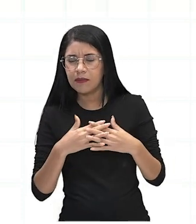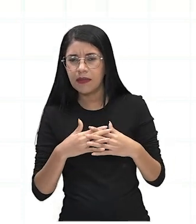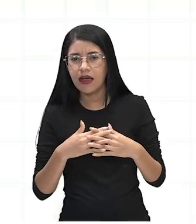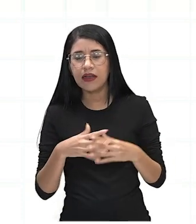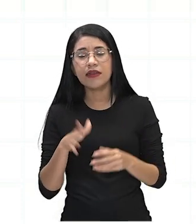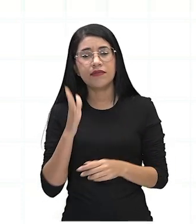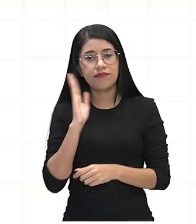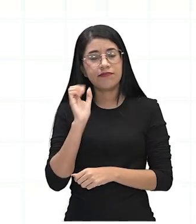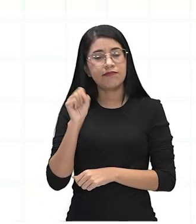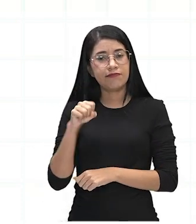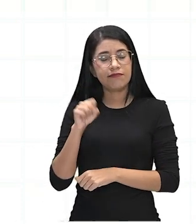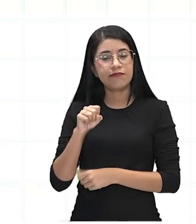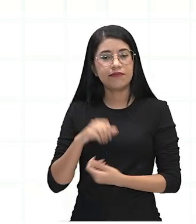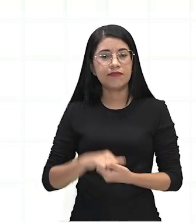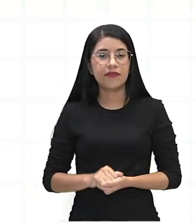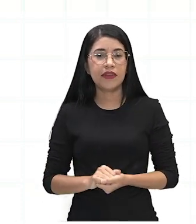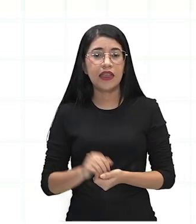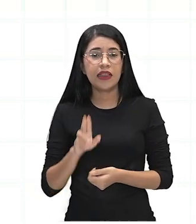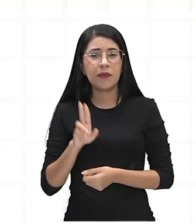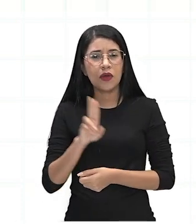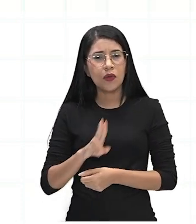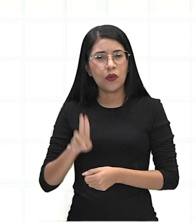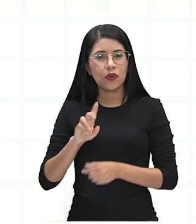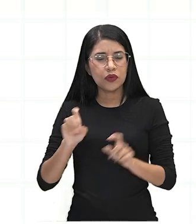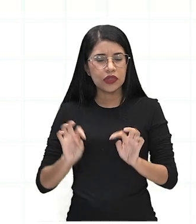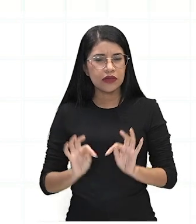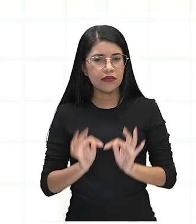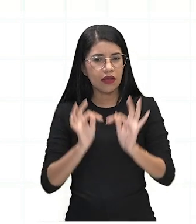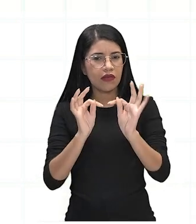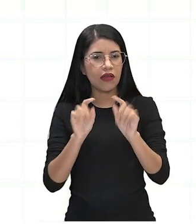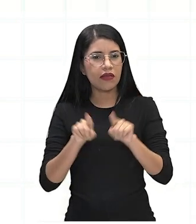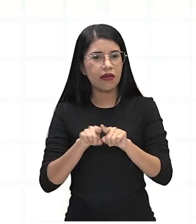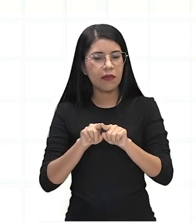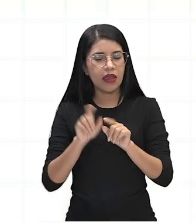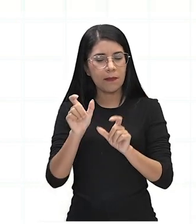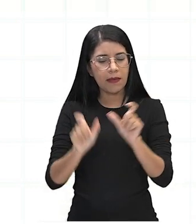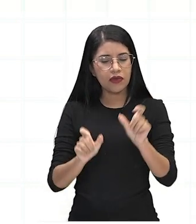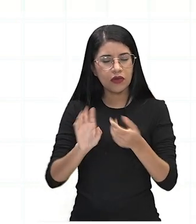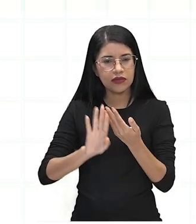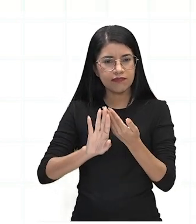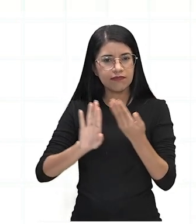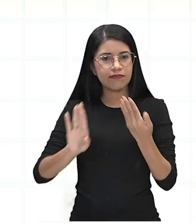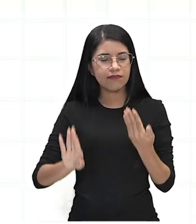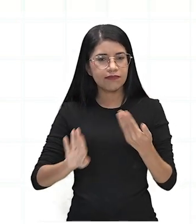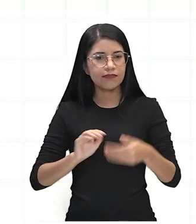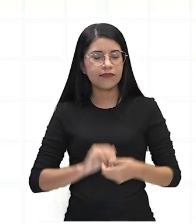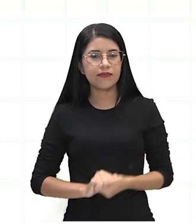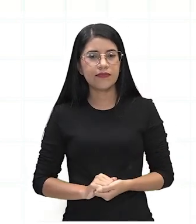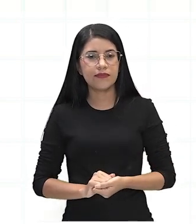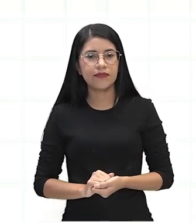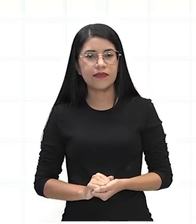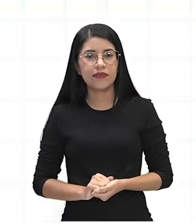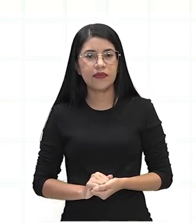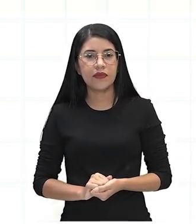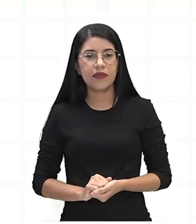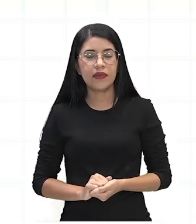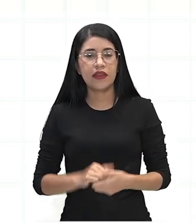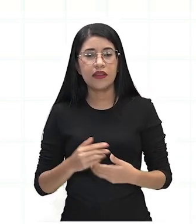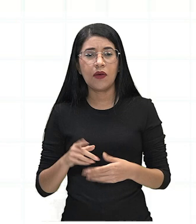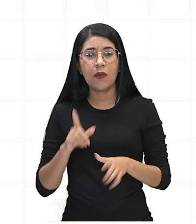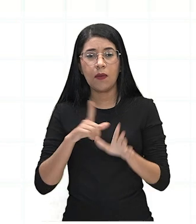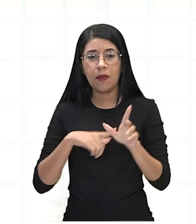A Bi, o uso excessivo de telas causa afastamento entre as pessoas? Ok, então seria a